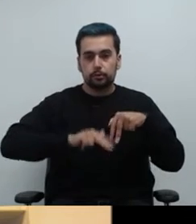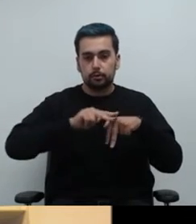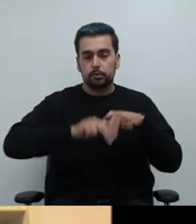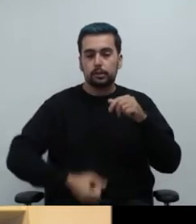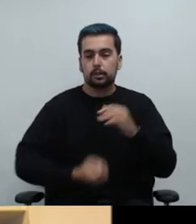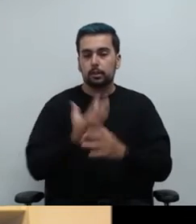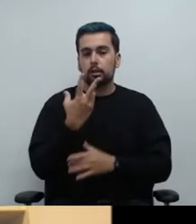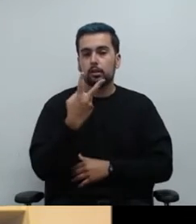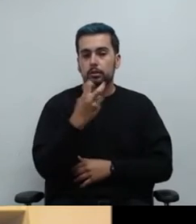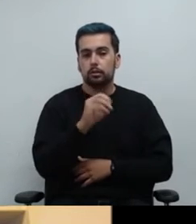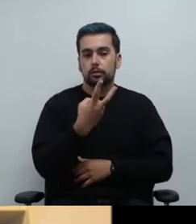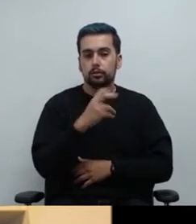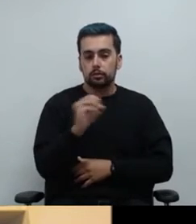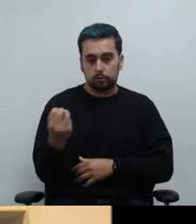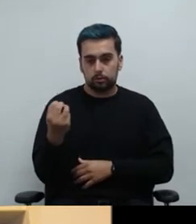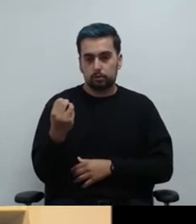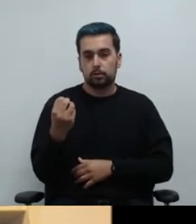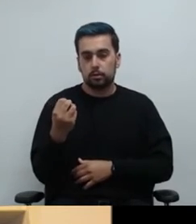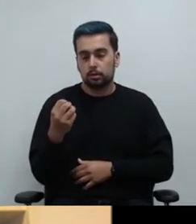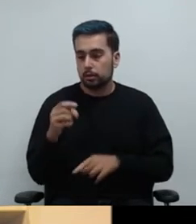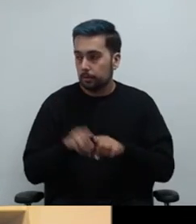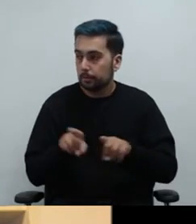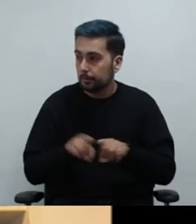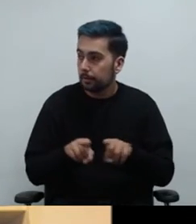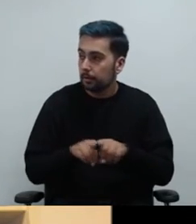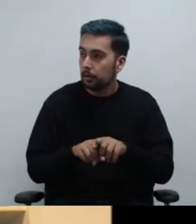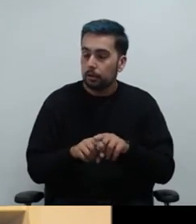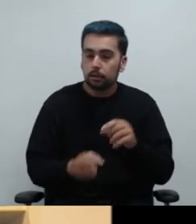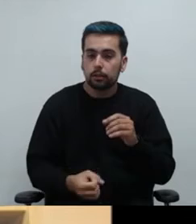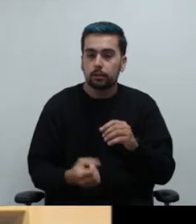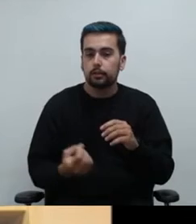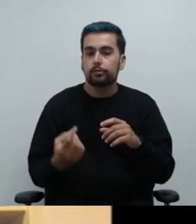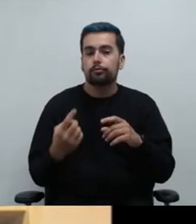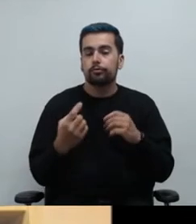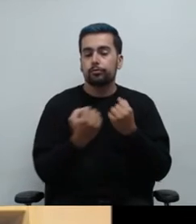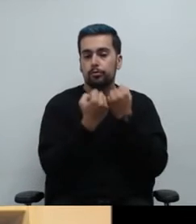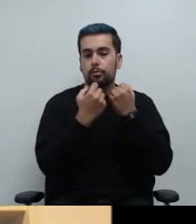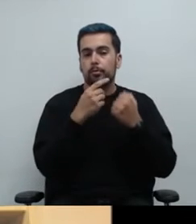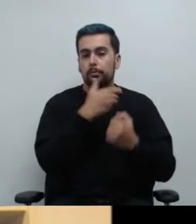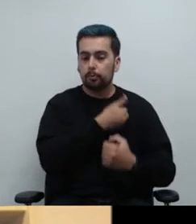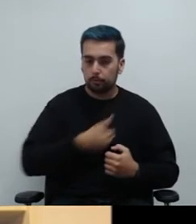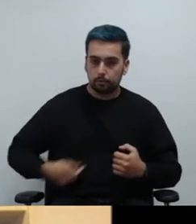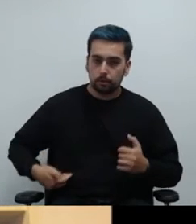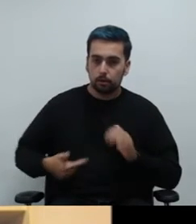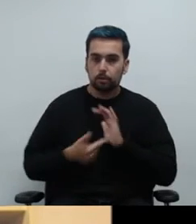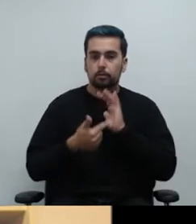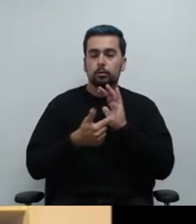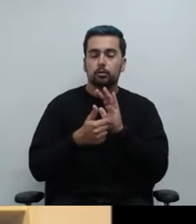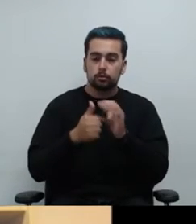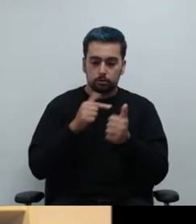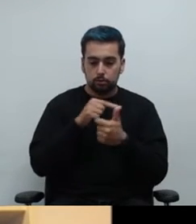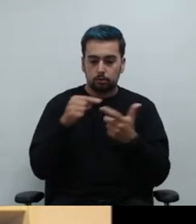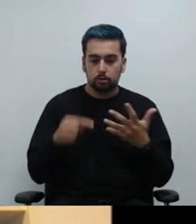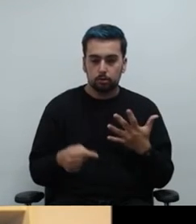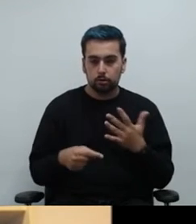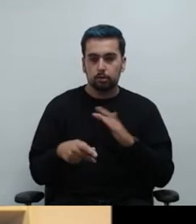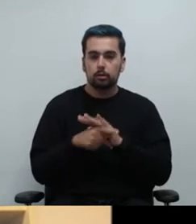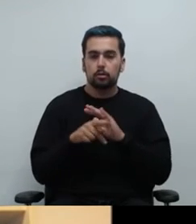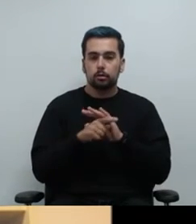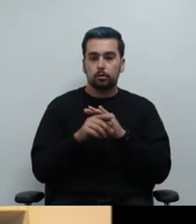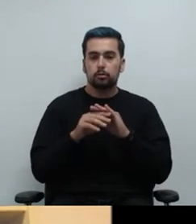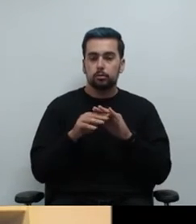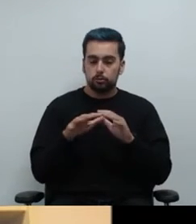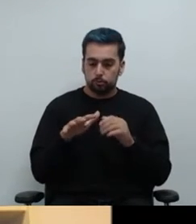2022 pela Ouvidoria Geral da Defensoria Pública, apontou que 77% do público